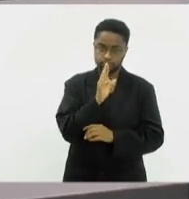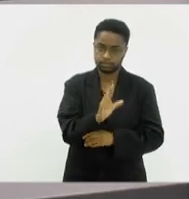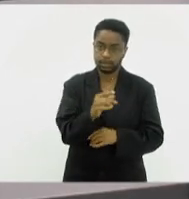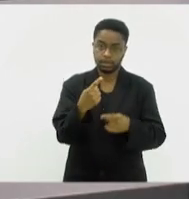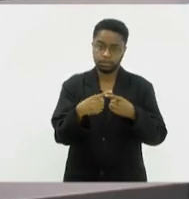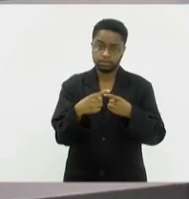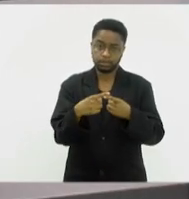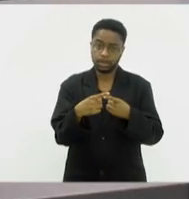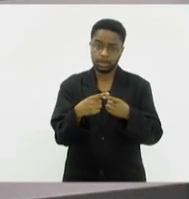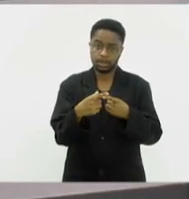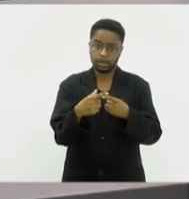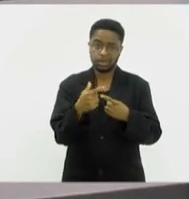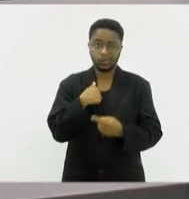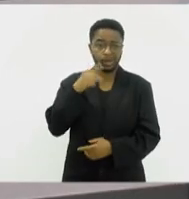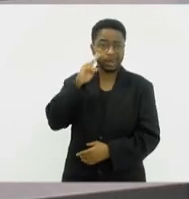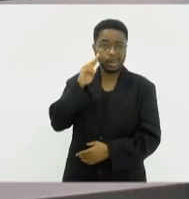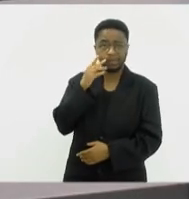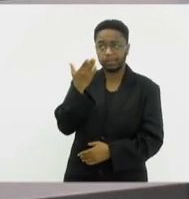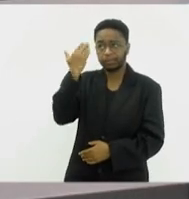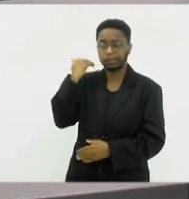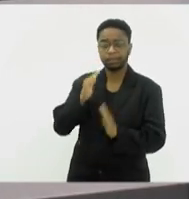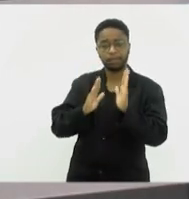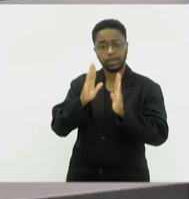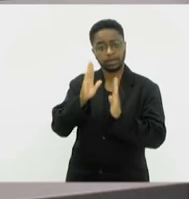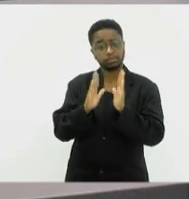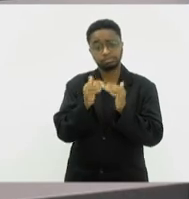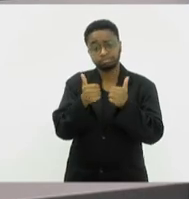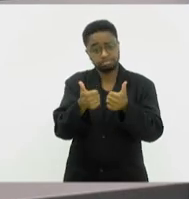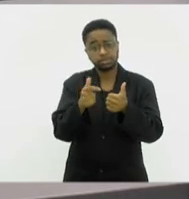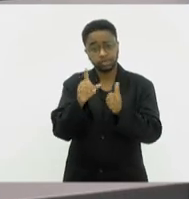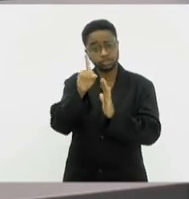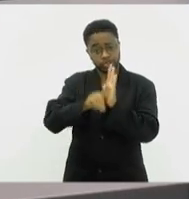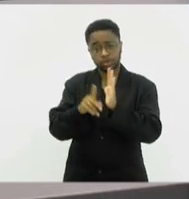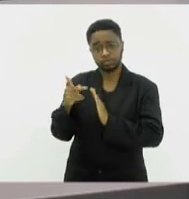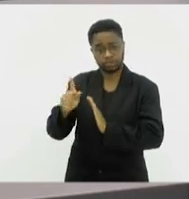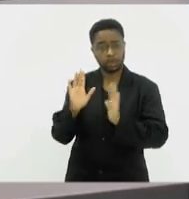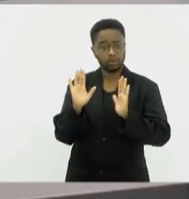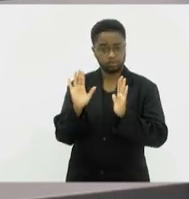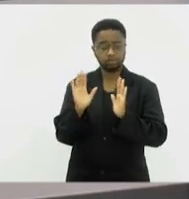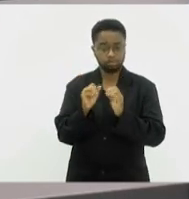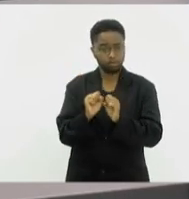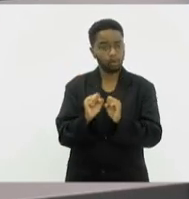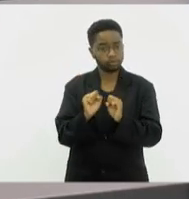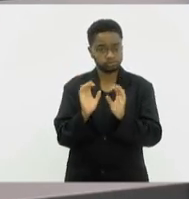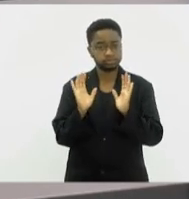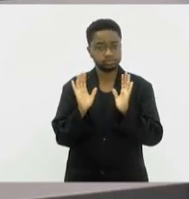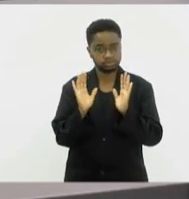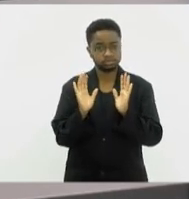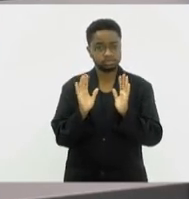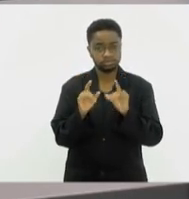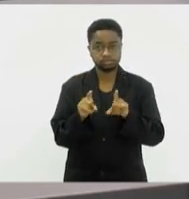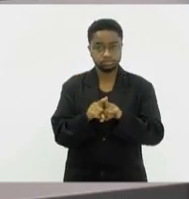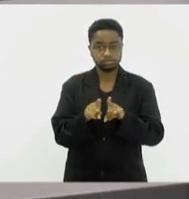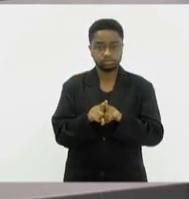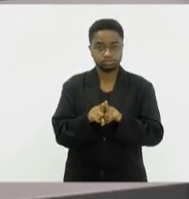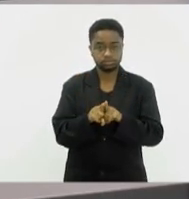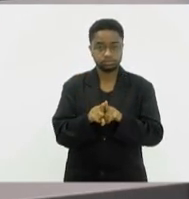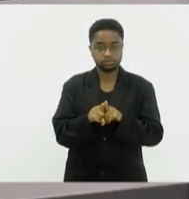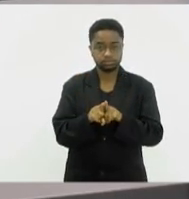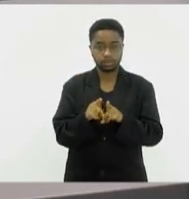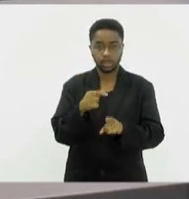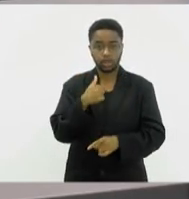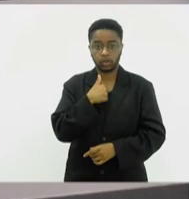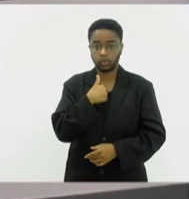me remeto àquela época. Me sinto, é um direito seu. Perfeito. Entendeu? Inclusive, eu não